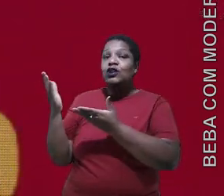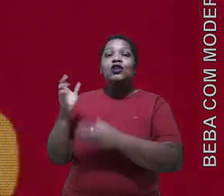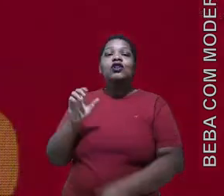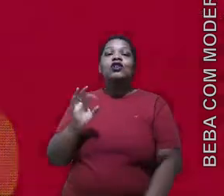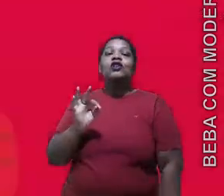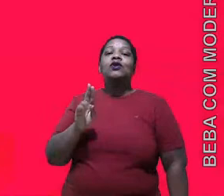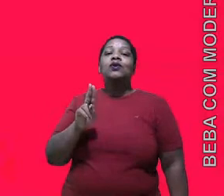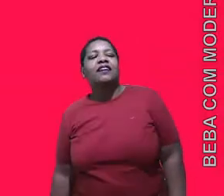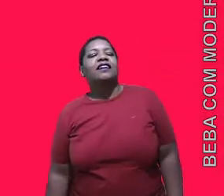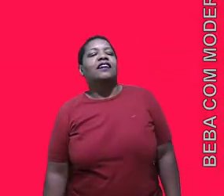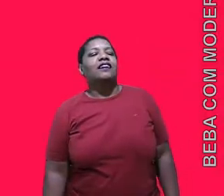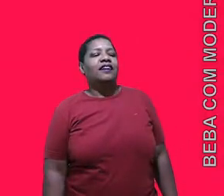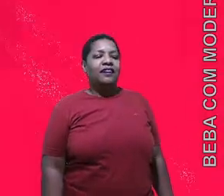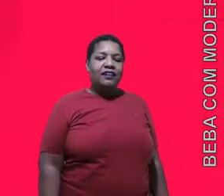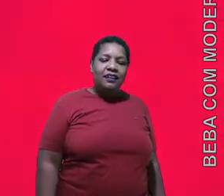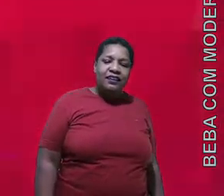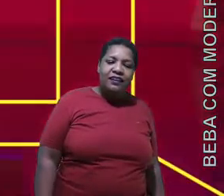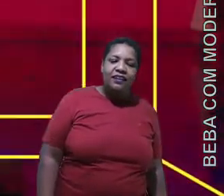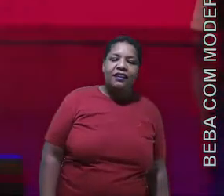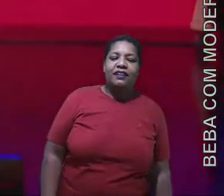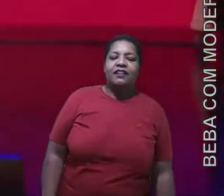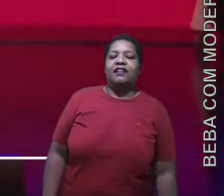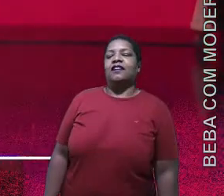to you II